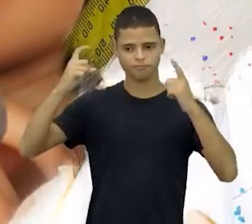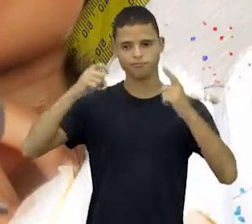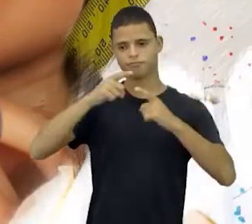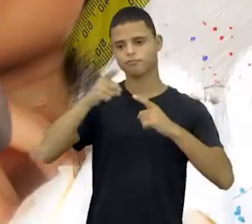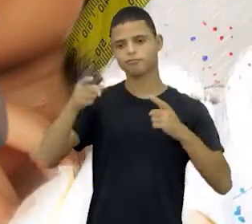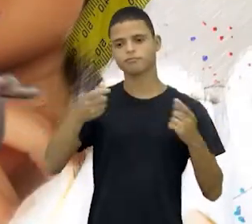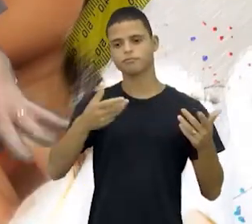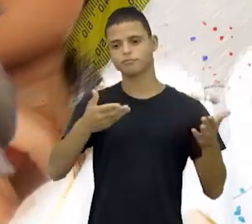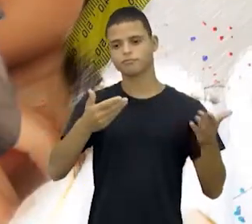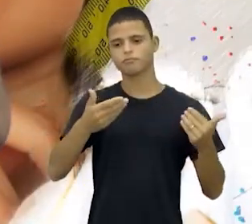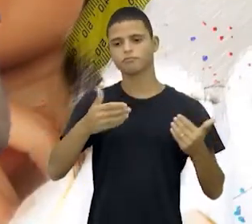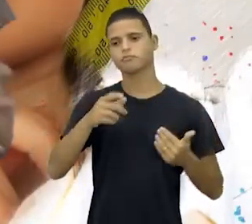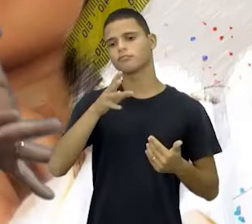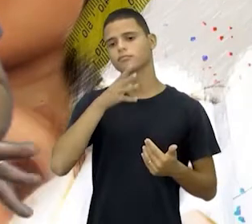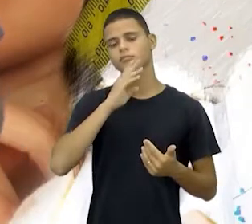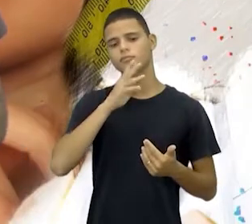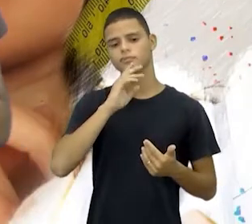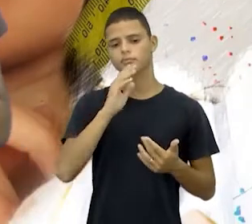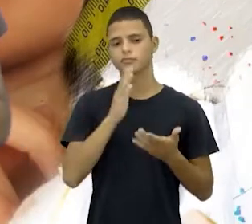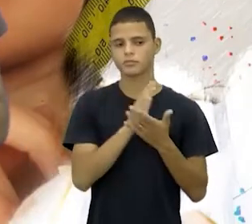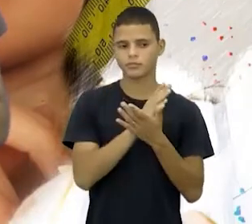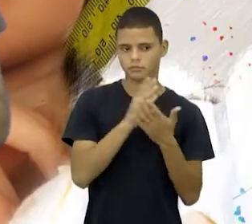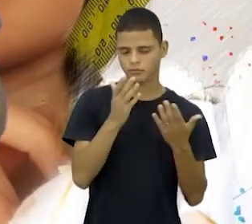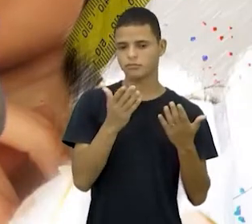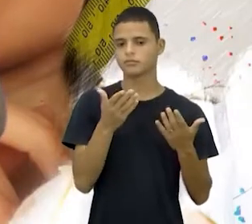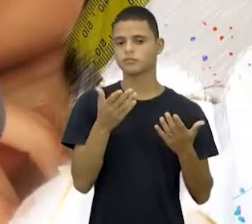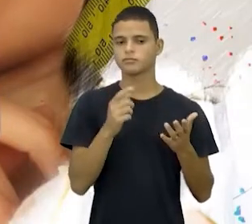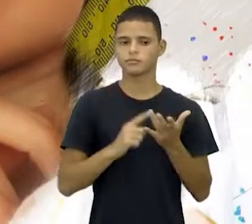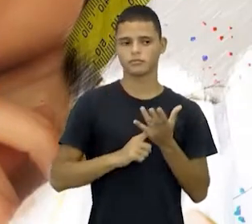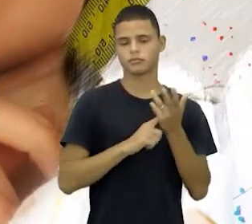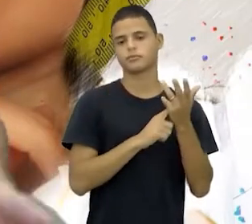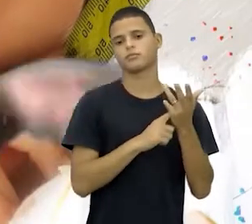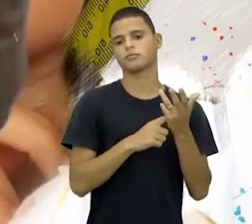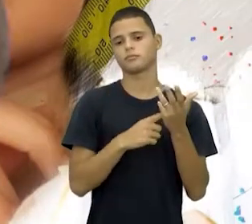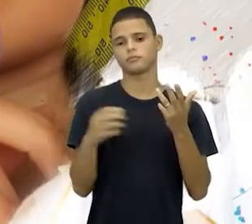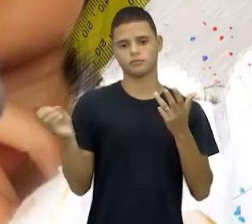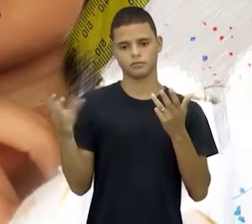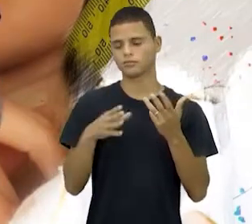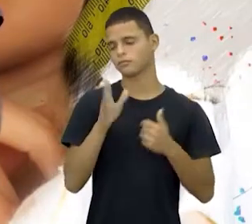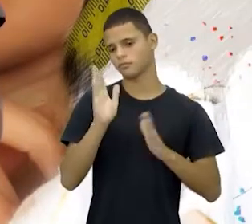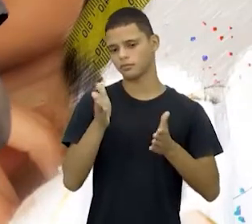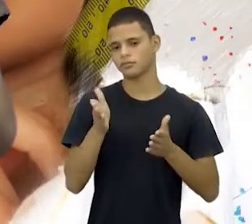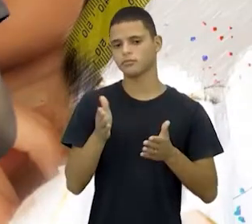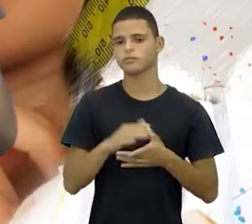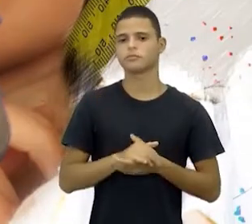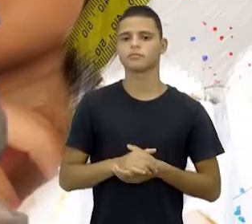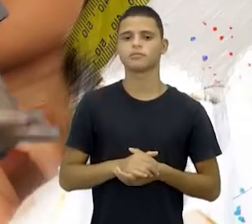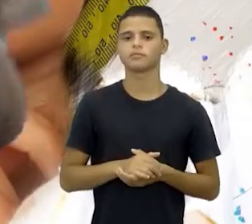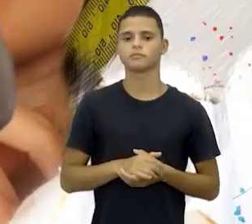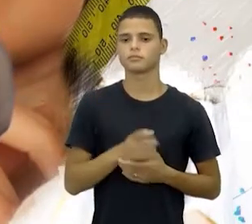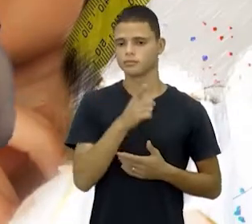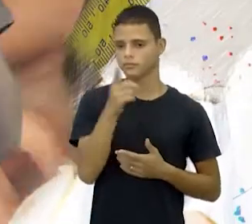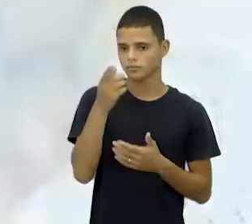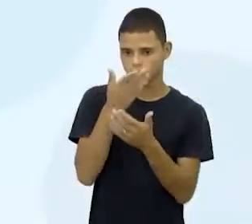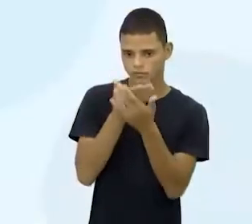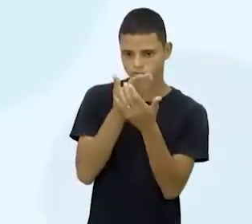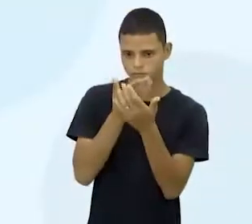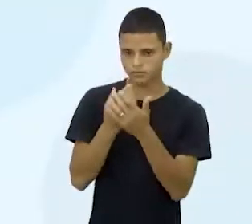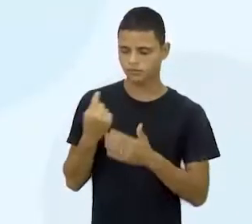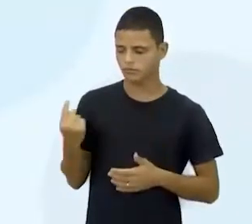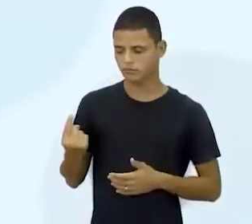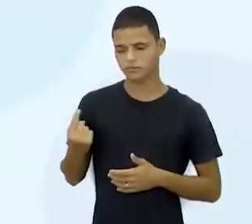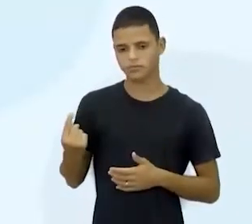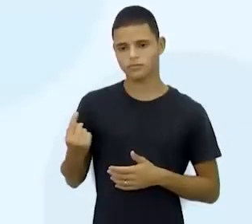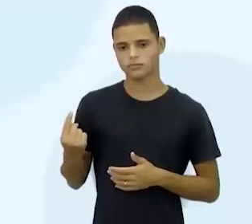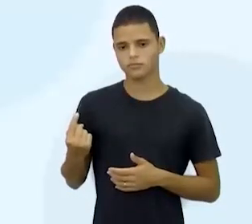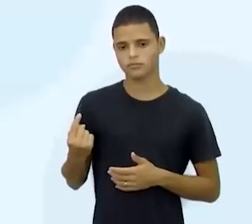jovens não pegaram tanto esse momento, tá certo? Gente, para você que está estudando sozinho, olha